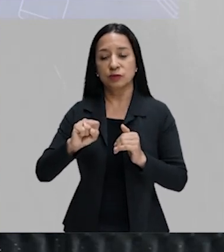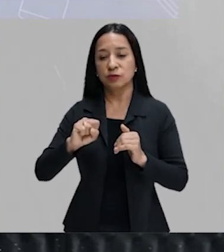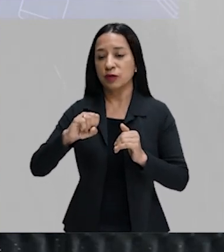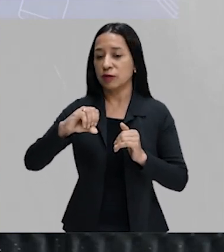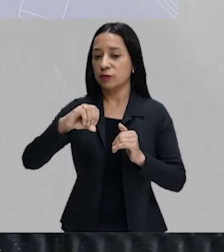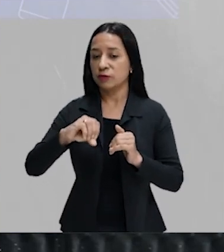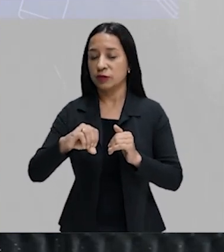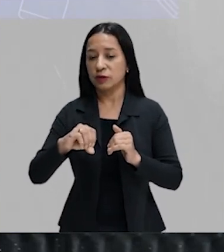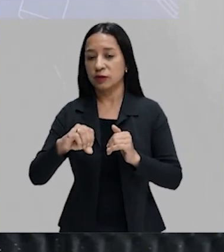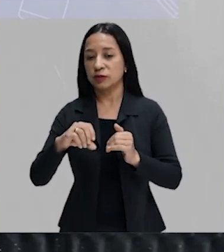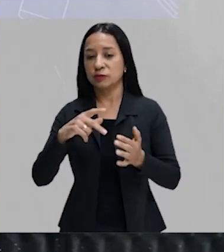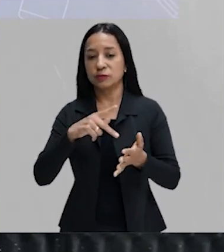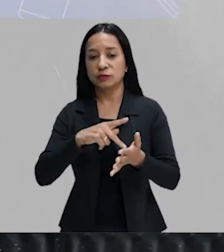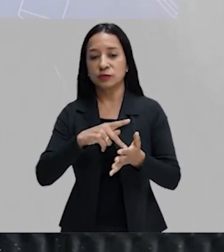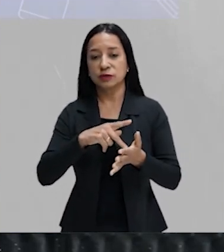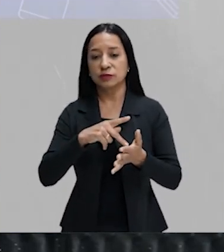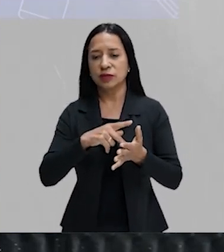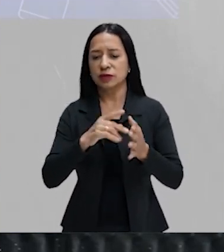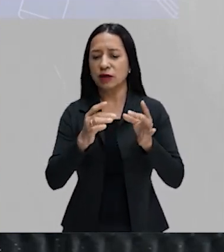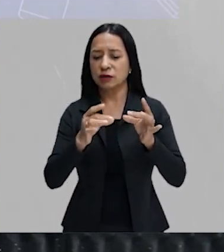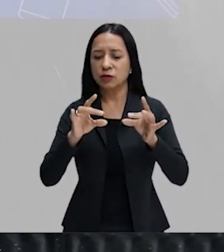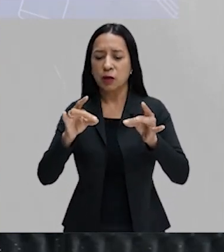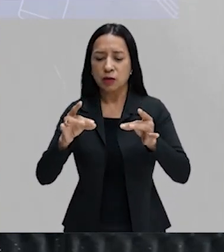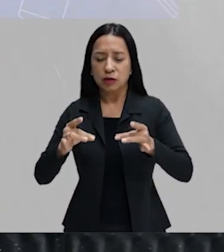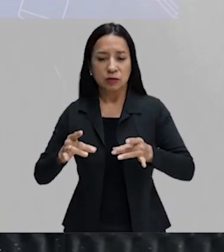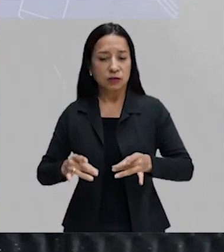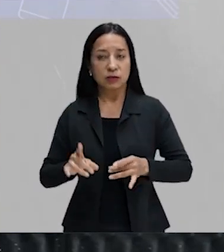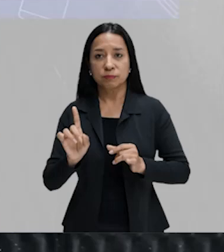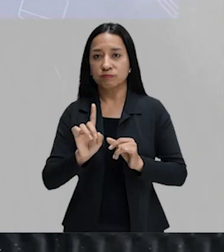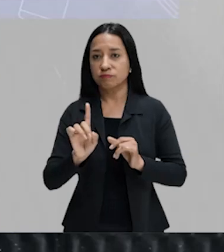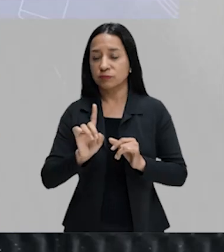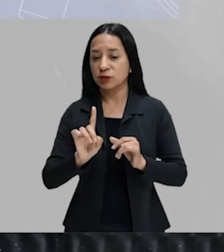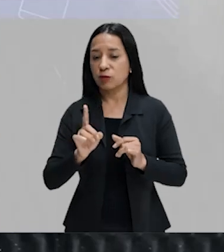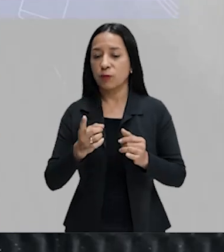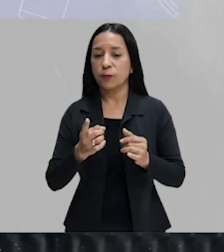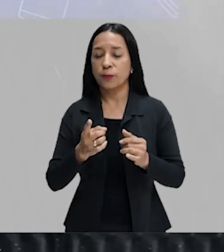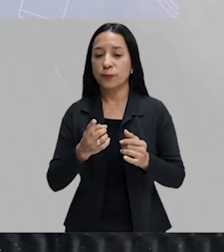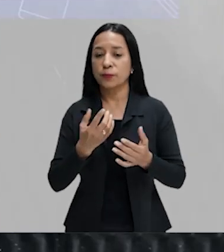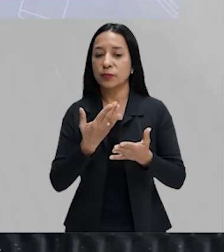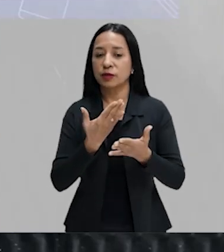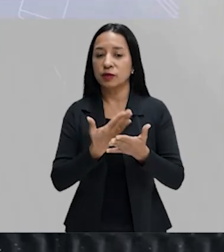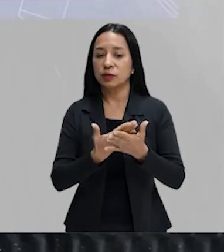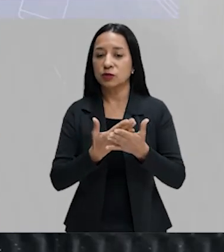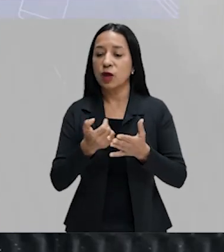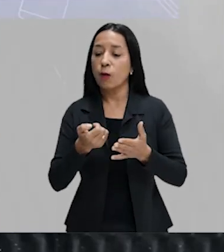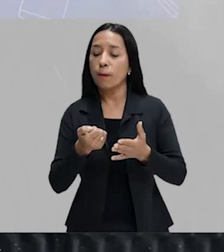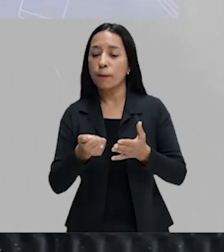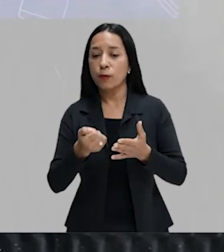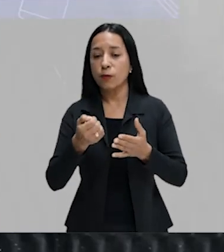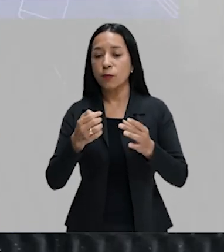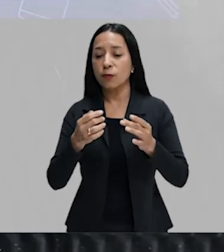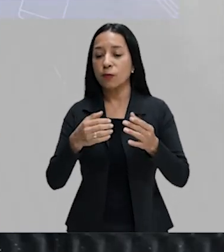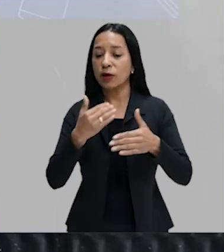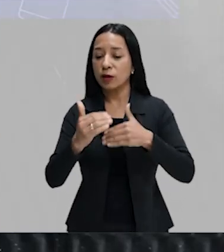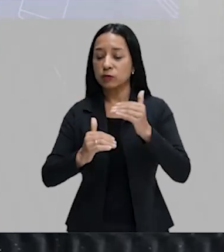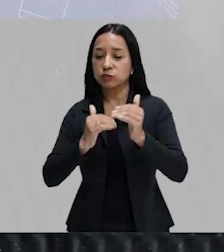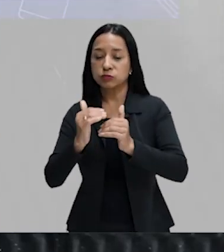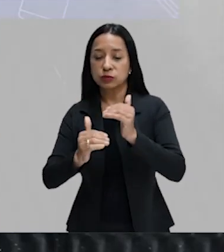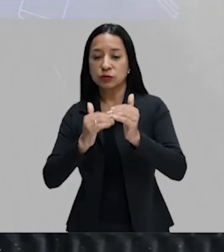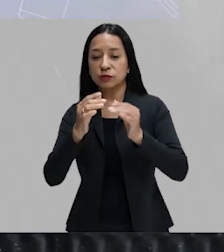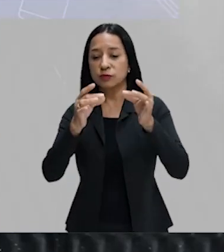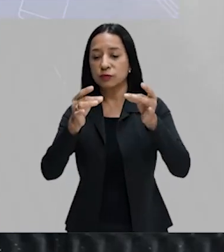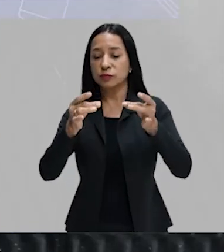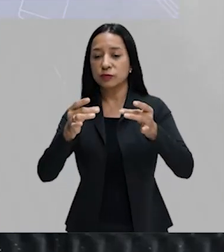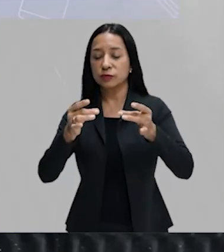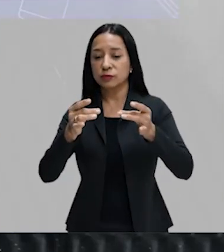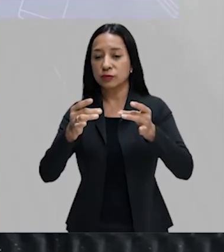vai estudar isso aqui de forma detalhada. Nós vamos ver um pouco do desenvolvimento embrionário para que a gente possa saber, por